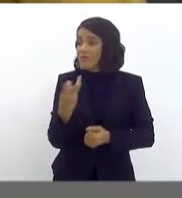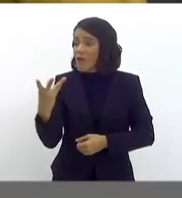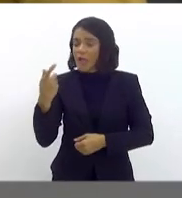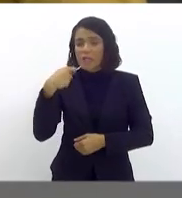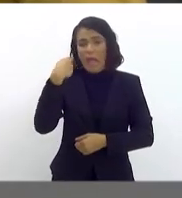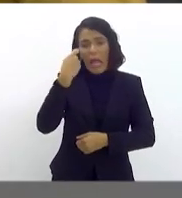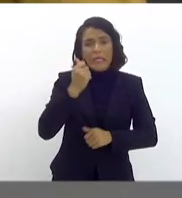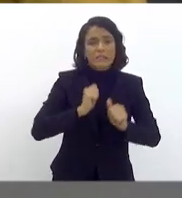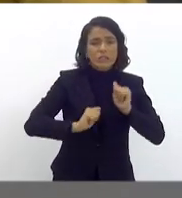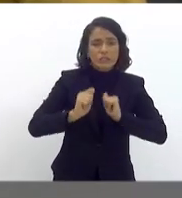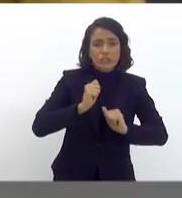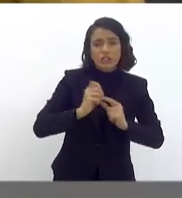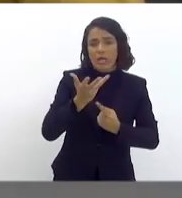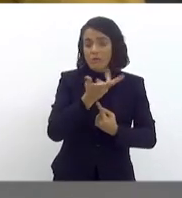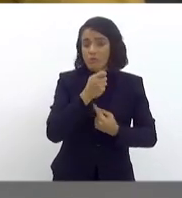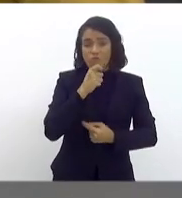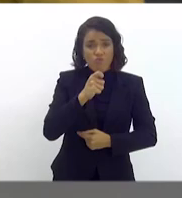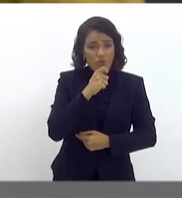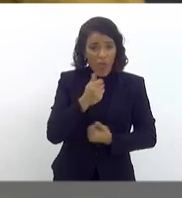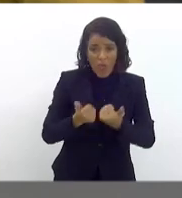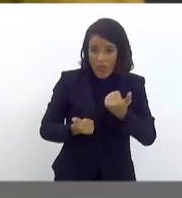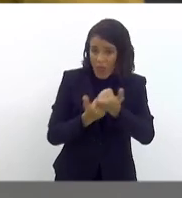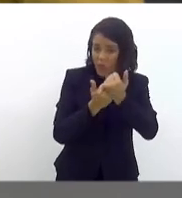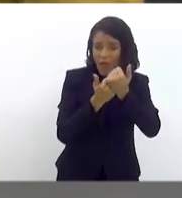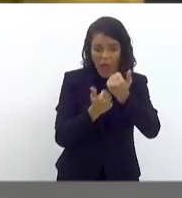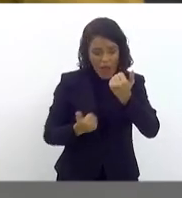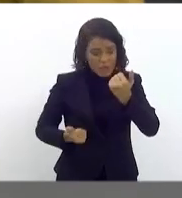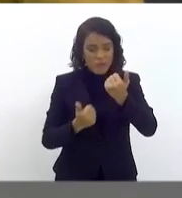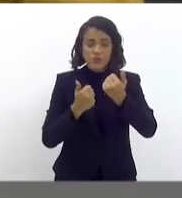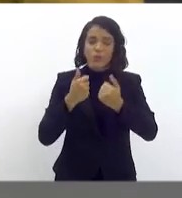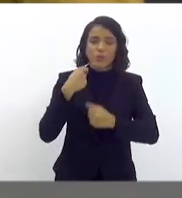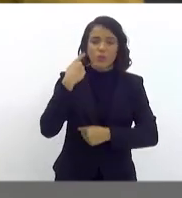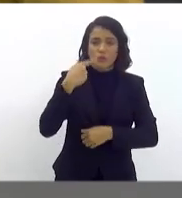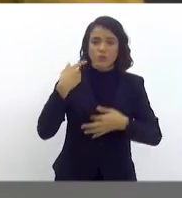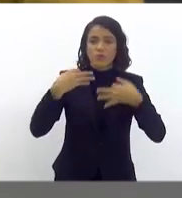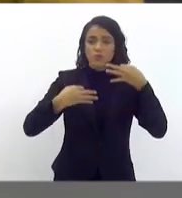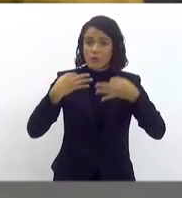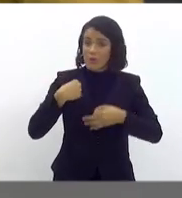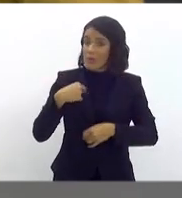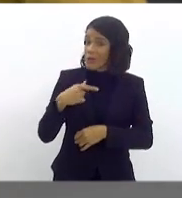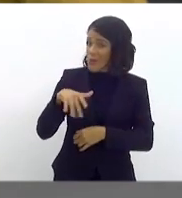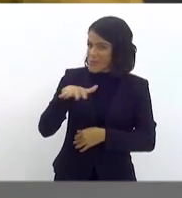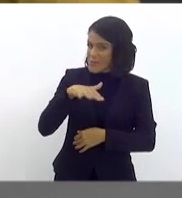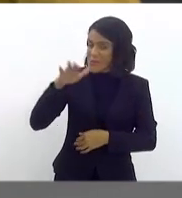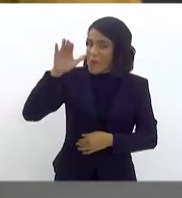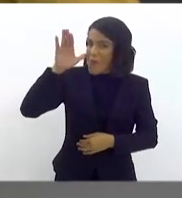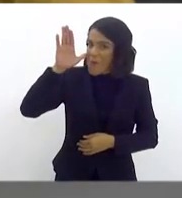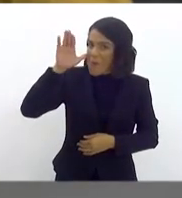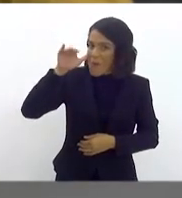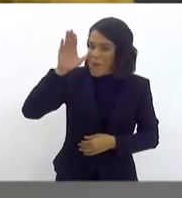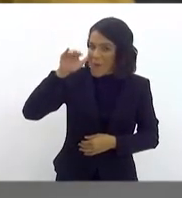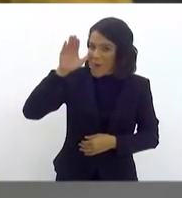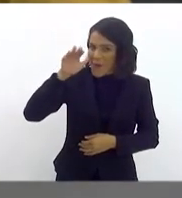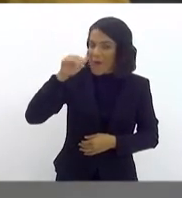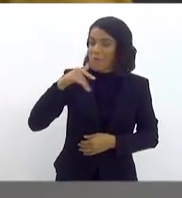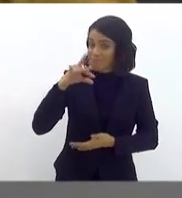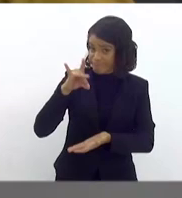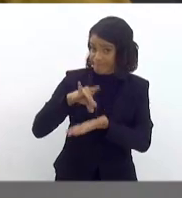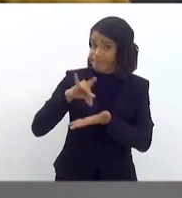têm assessoria jurídica. Tem um caso curioso, até importante, um caso